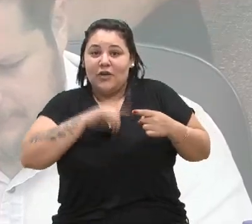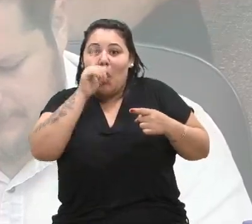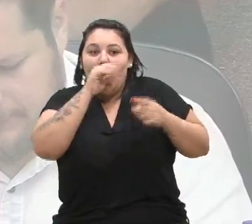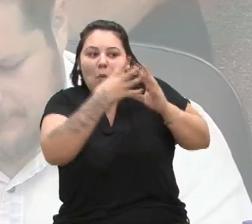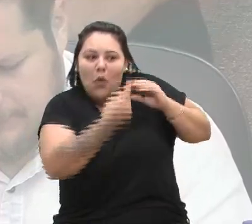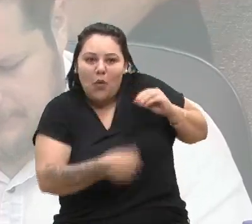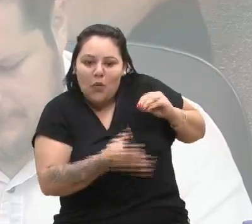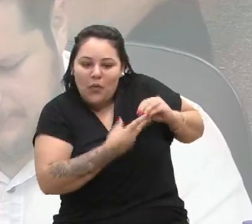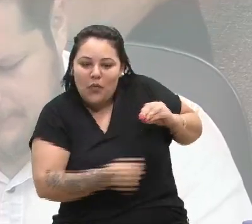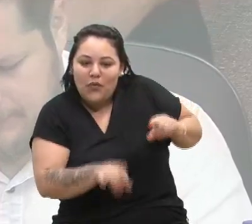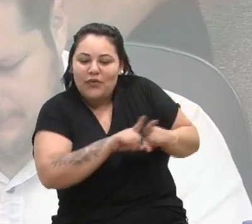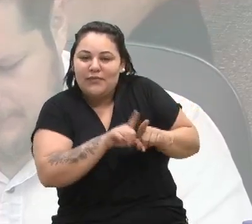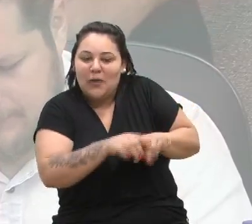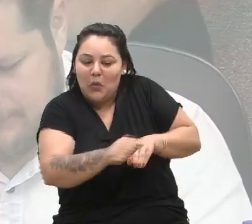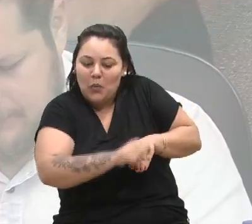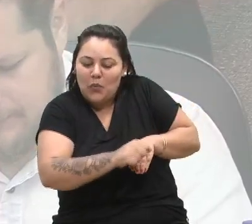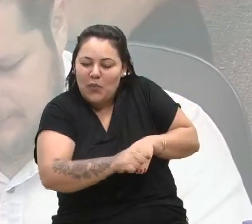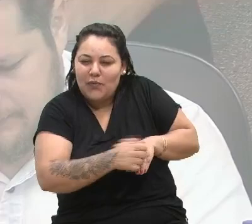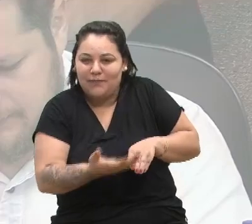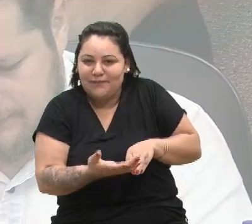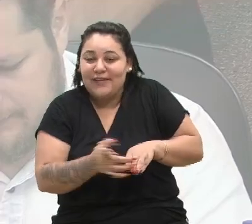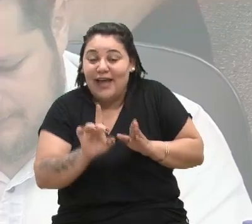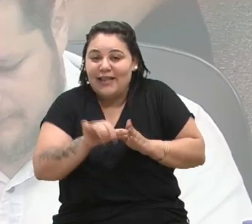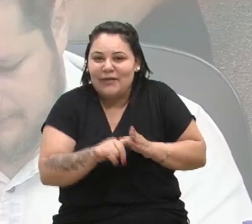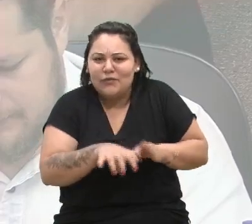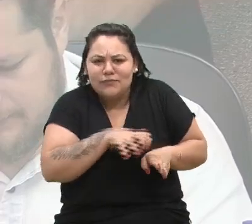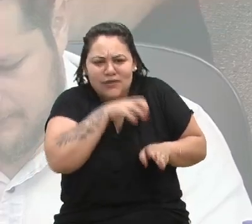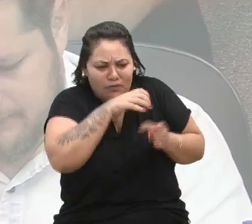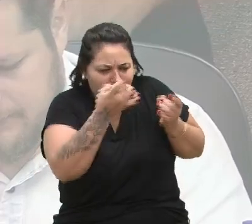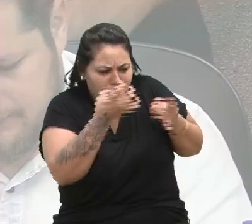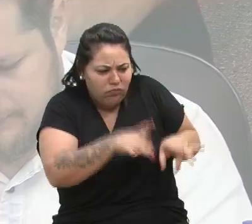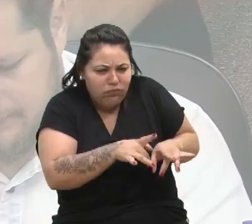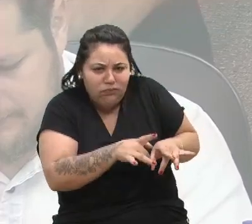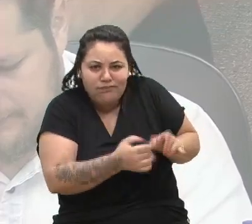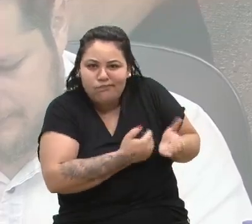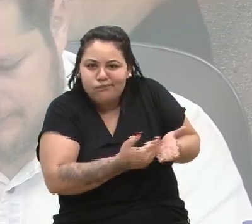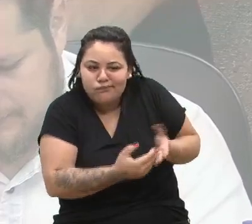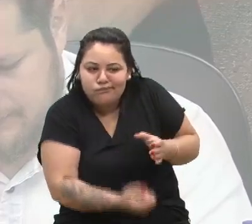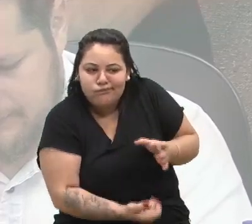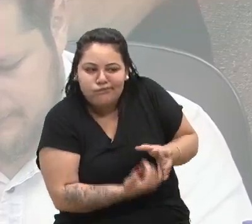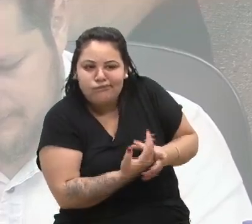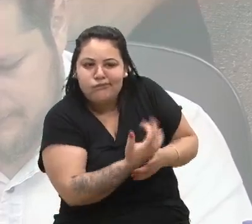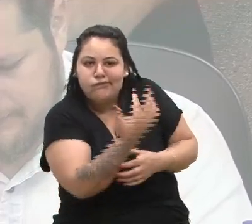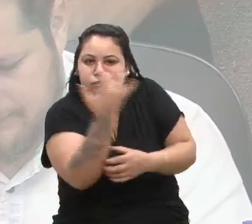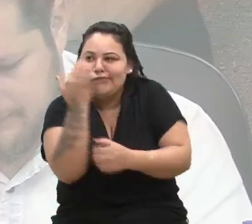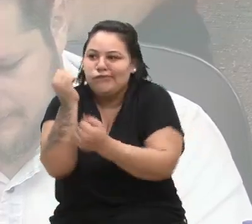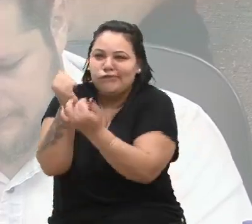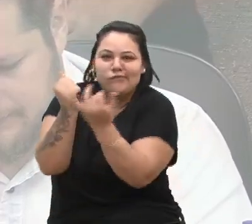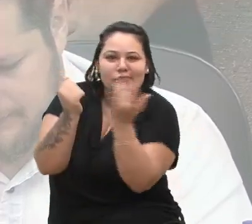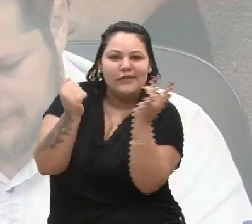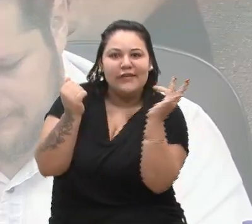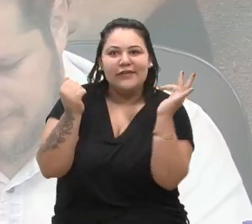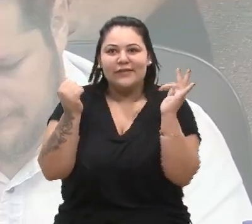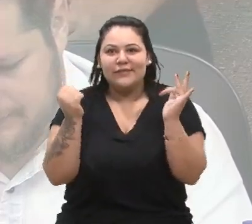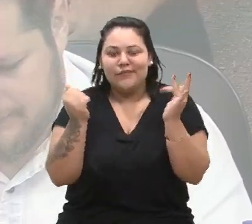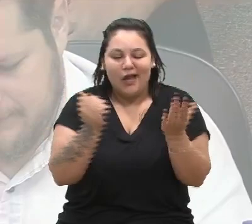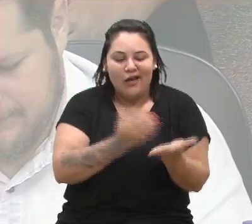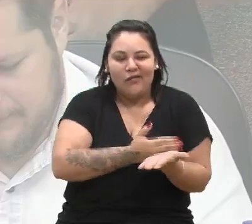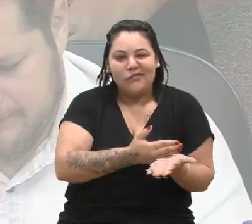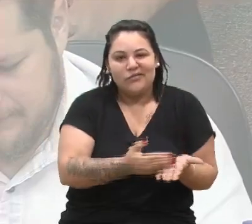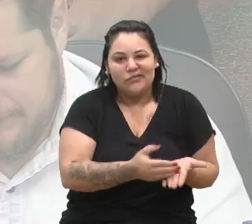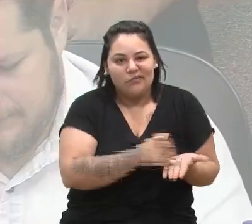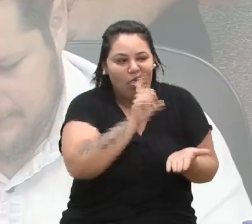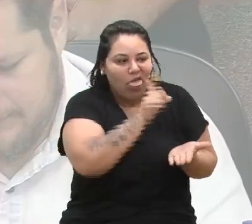Com o tempo, o terreno ficou esquecido e o mato tomou conta, e a vertente deu lugar a um esgoto